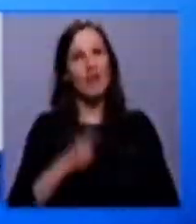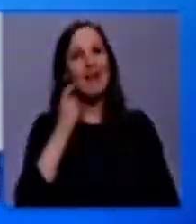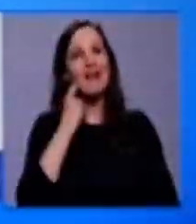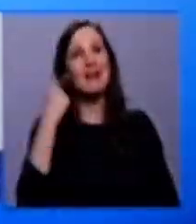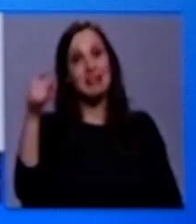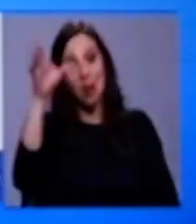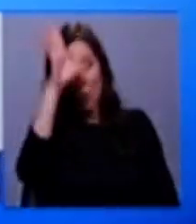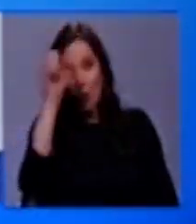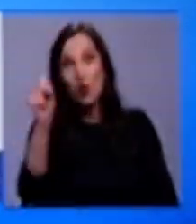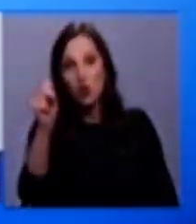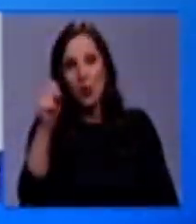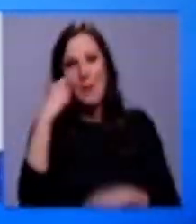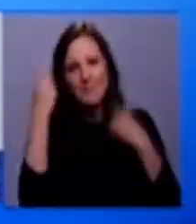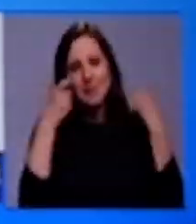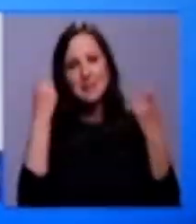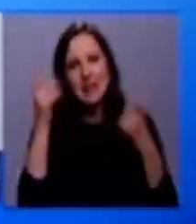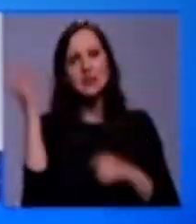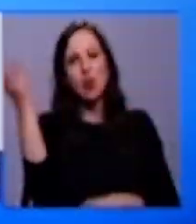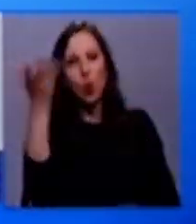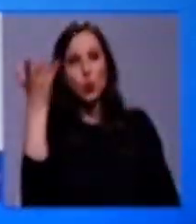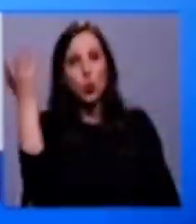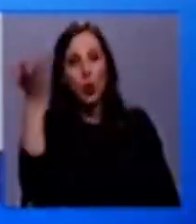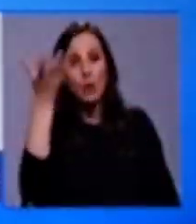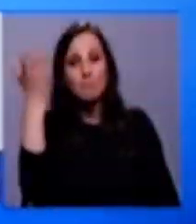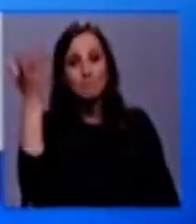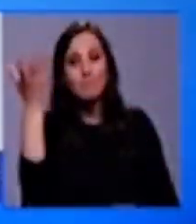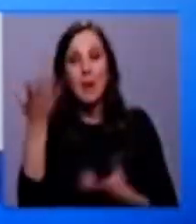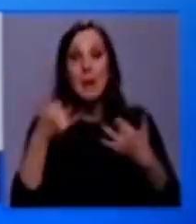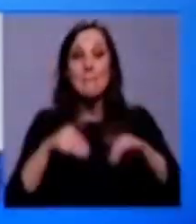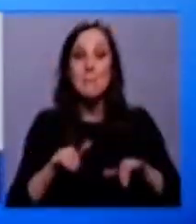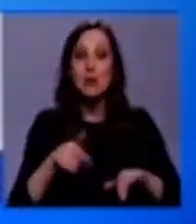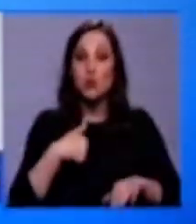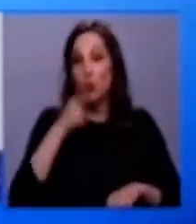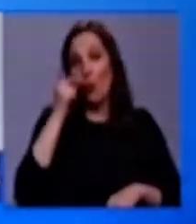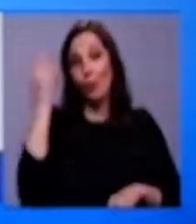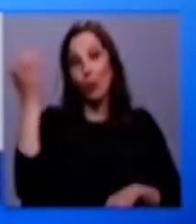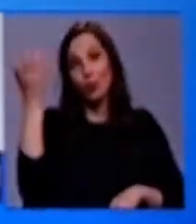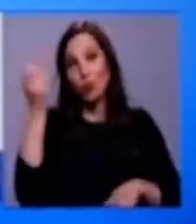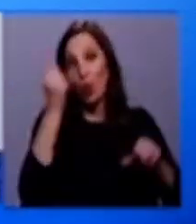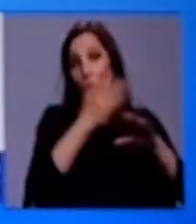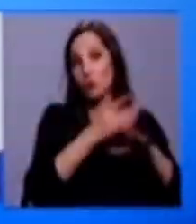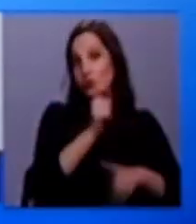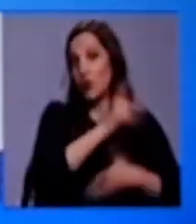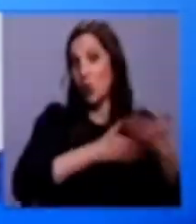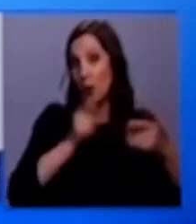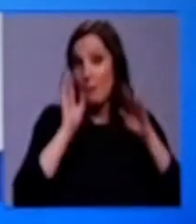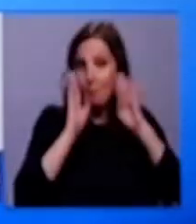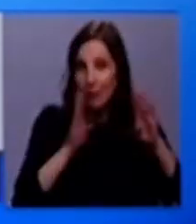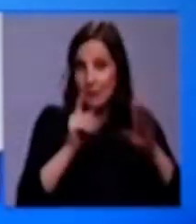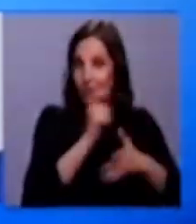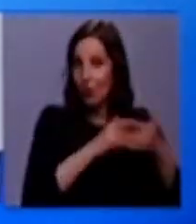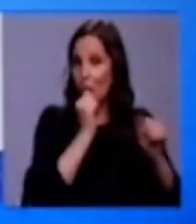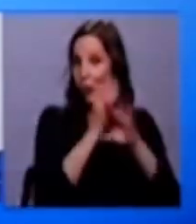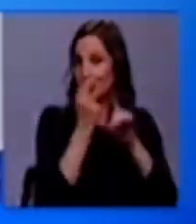governa pensasse mais na cultura. Por isso eu sou um homem da cultura, outros da economia pensarão noutras